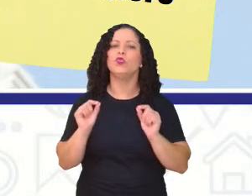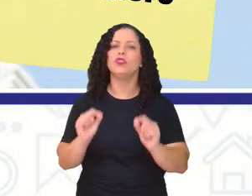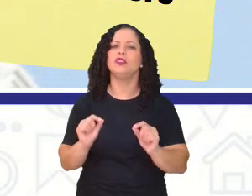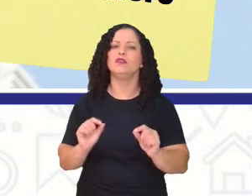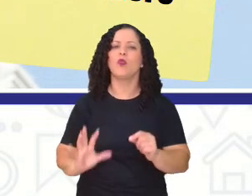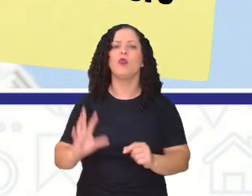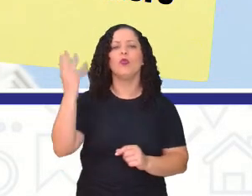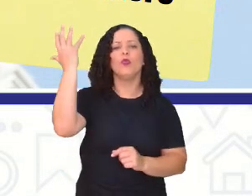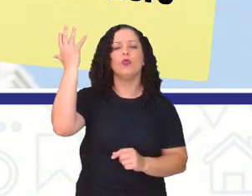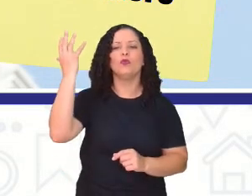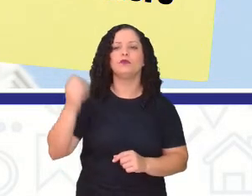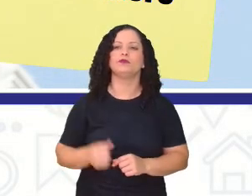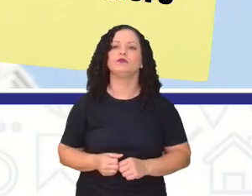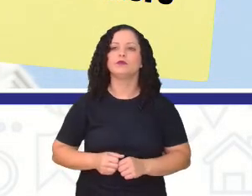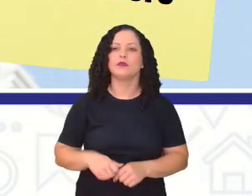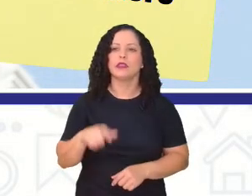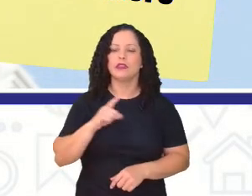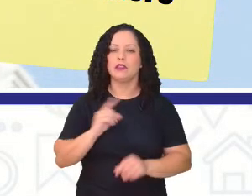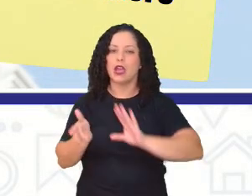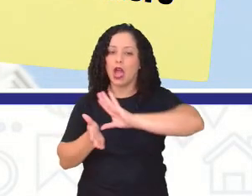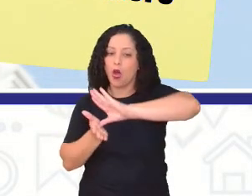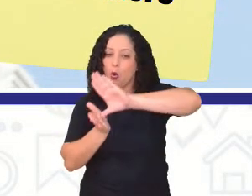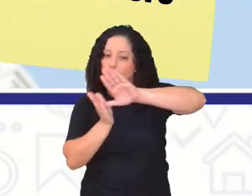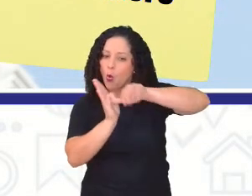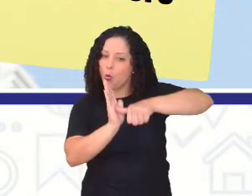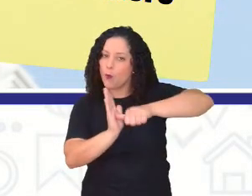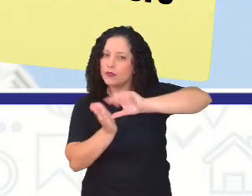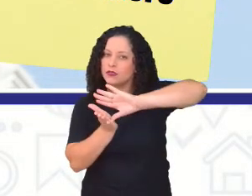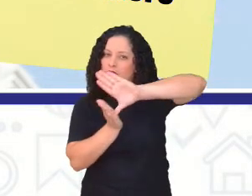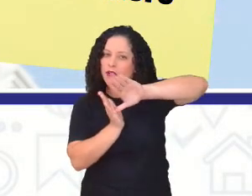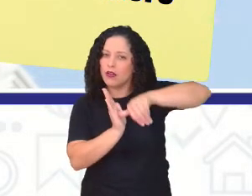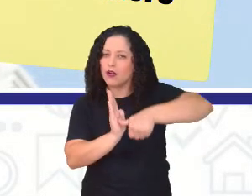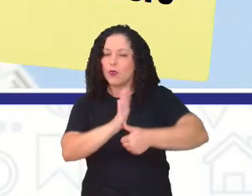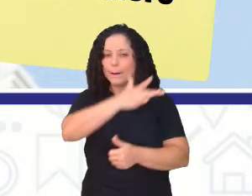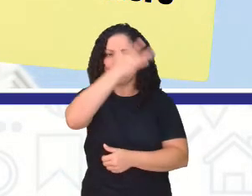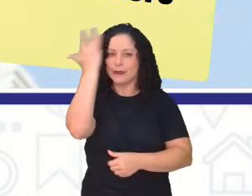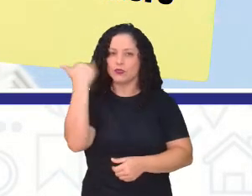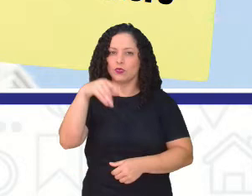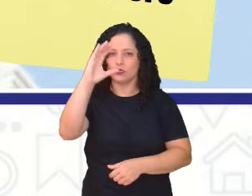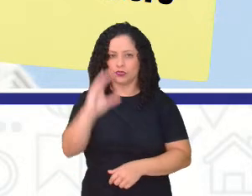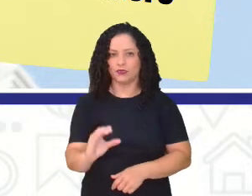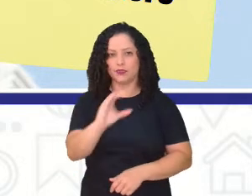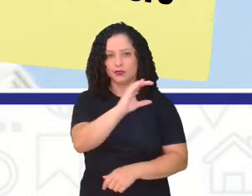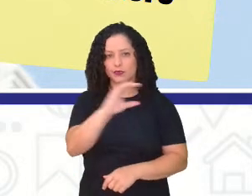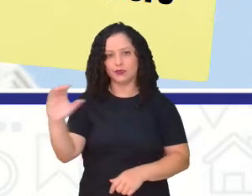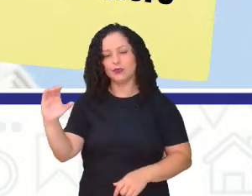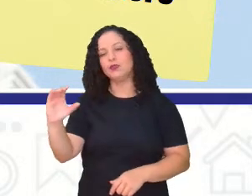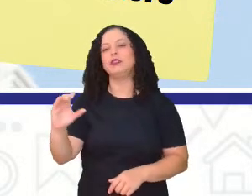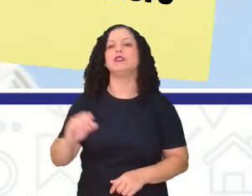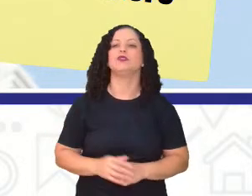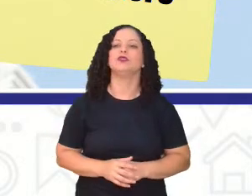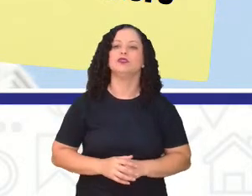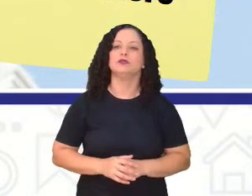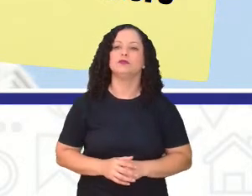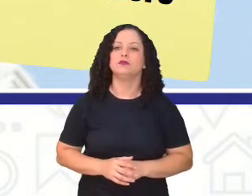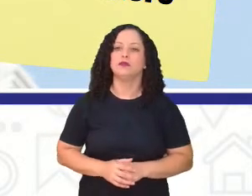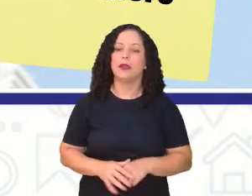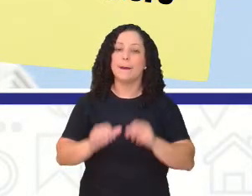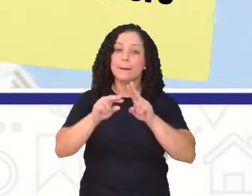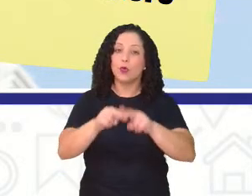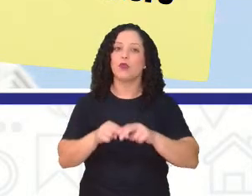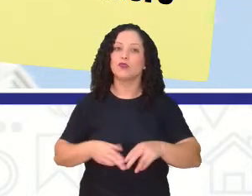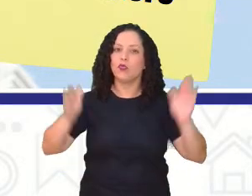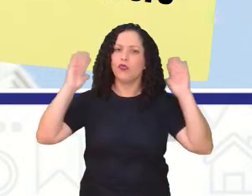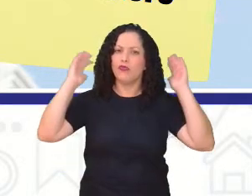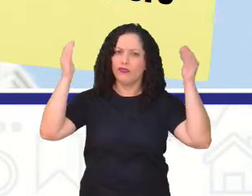colocou, a chamada corrupção do clero e afastamento de seus membros, né, das concepções originais do cristianismo aí, ó, humildade,